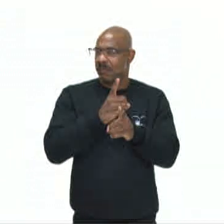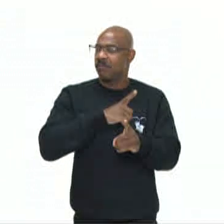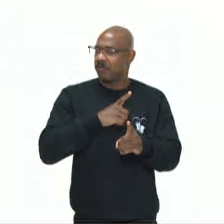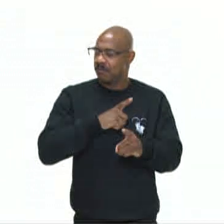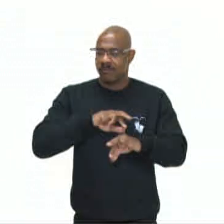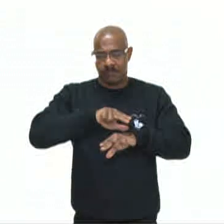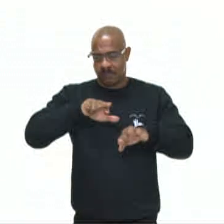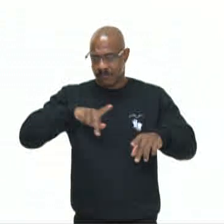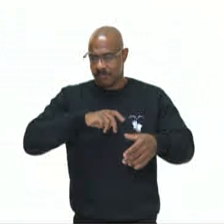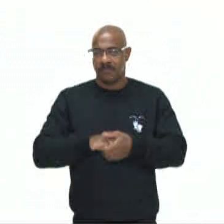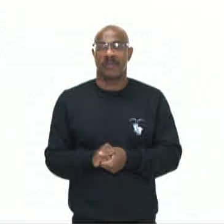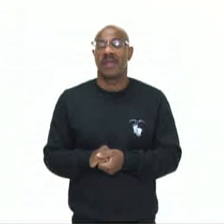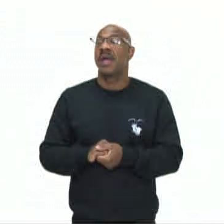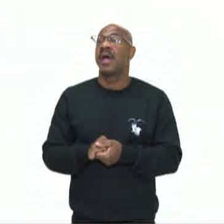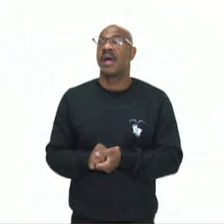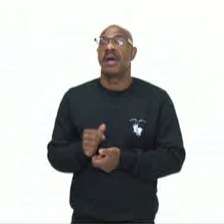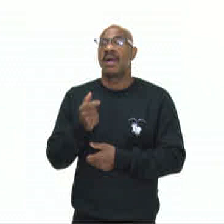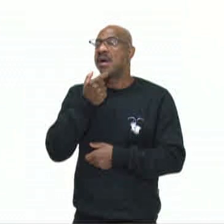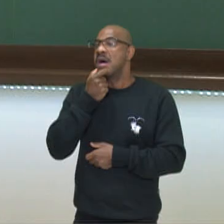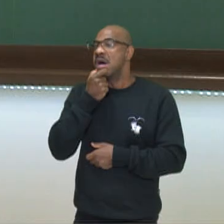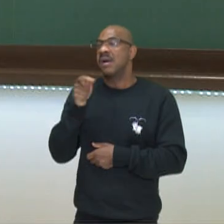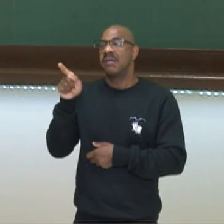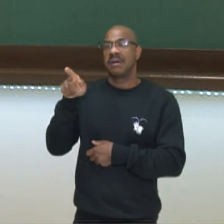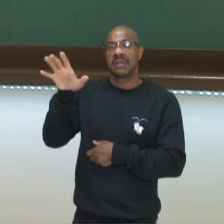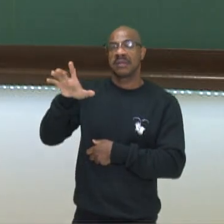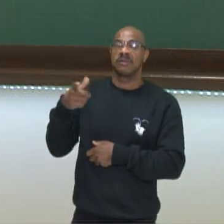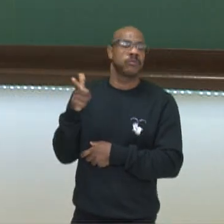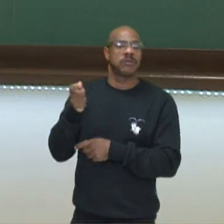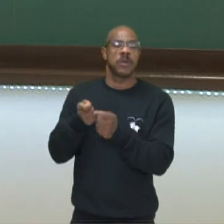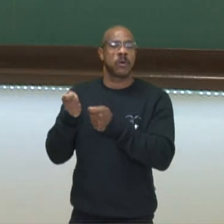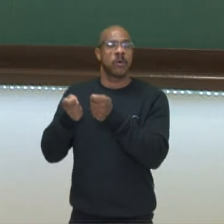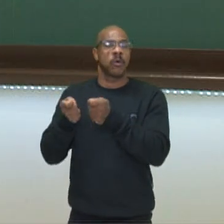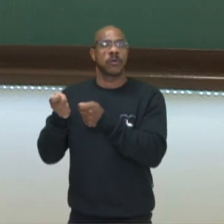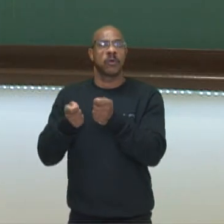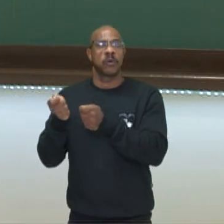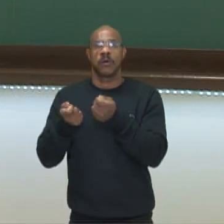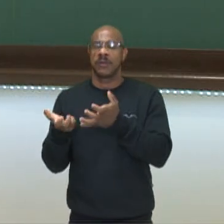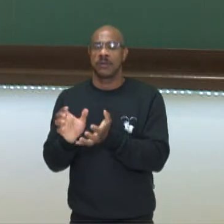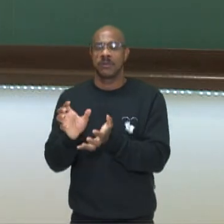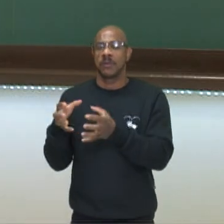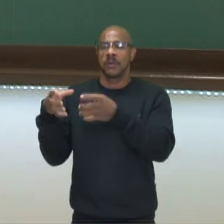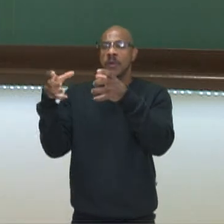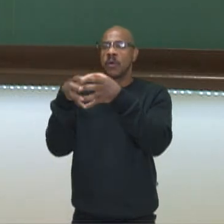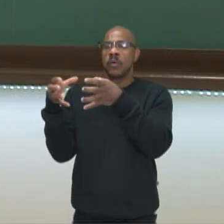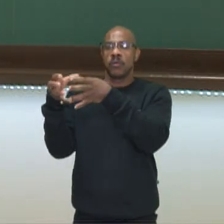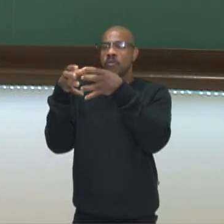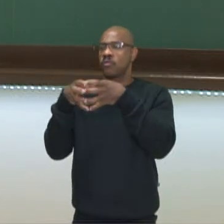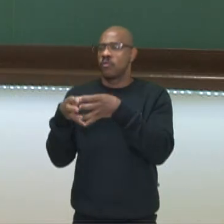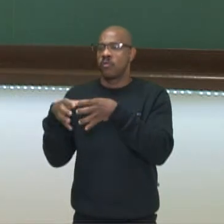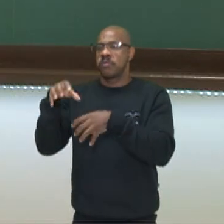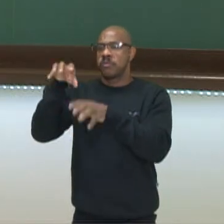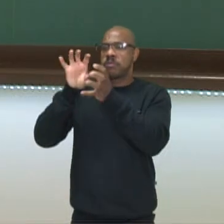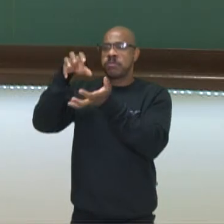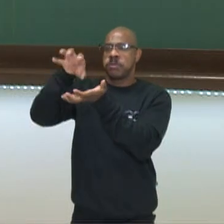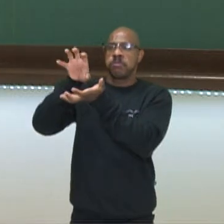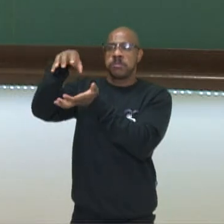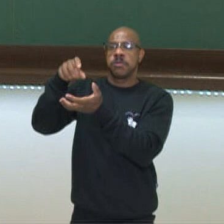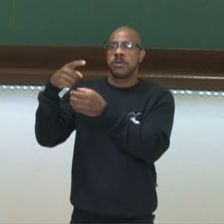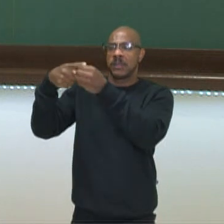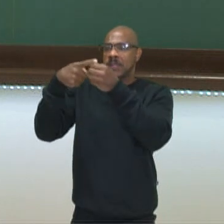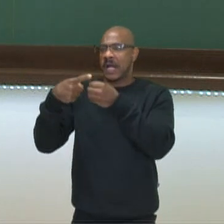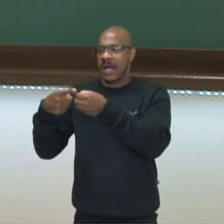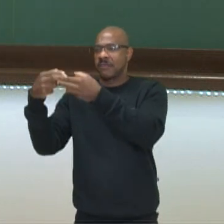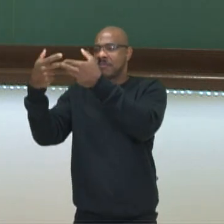forma, a Inglaterra não exercia um rígido controle sobre as colônias, né? Como, por exemplo, Massachusetts, que